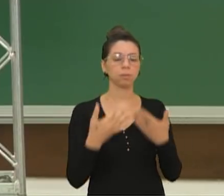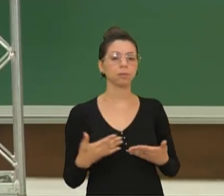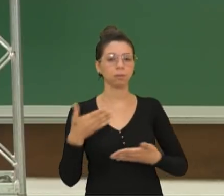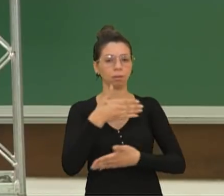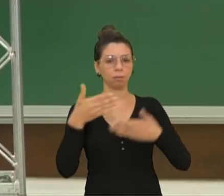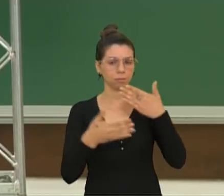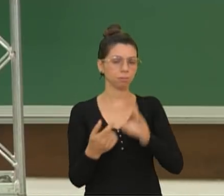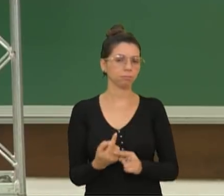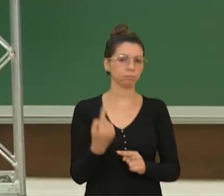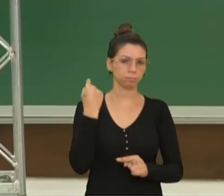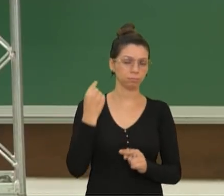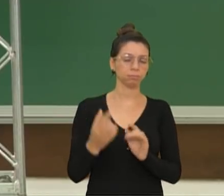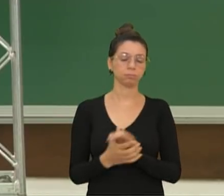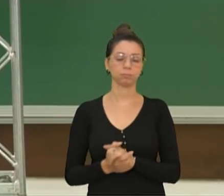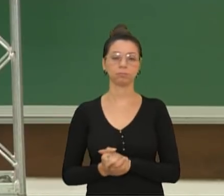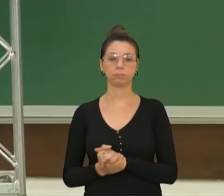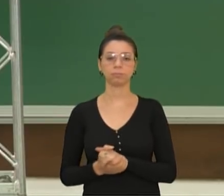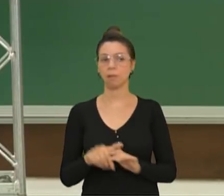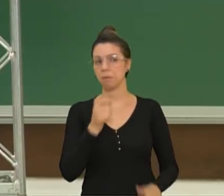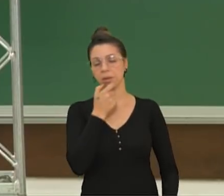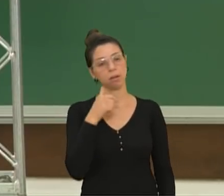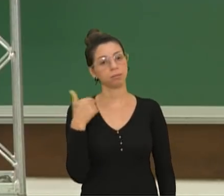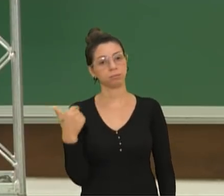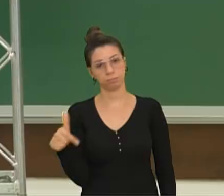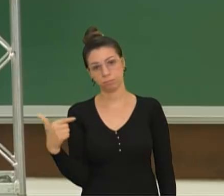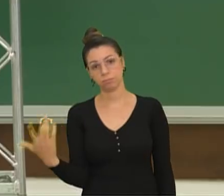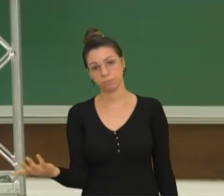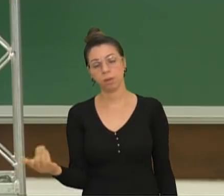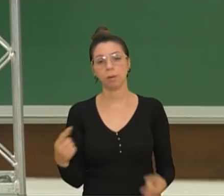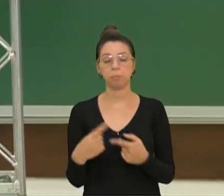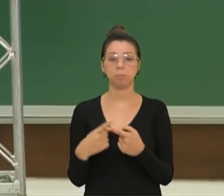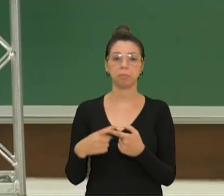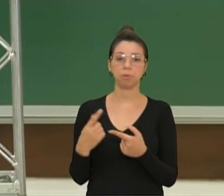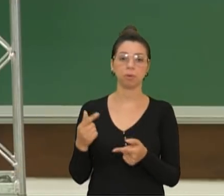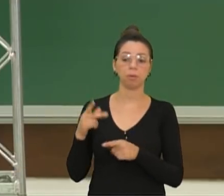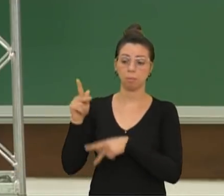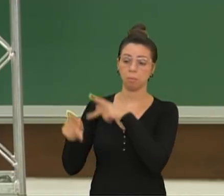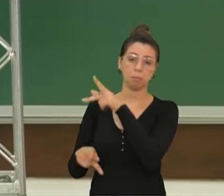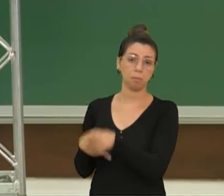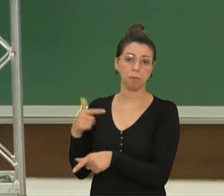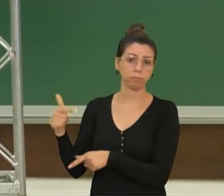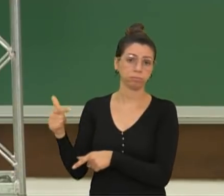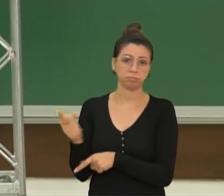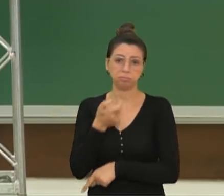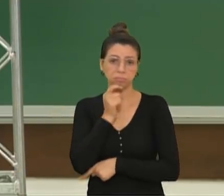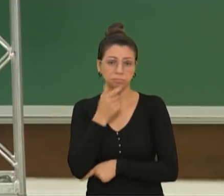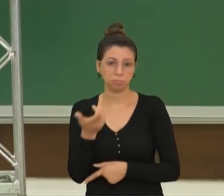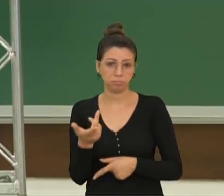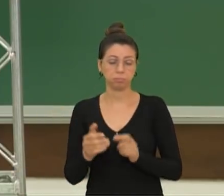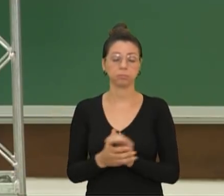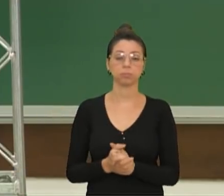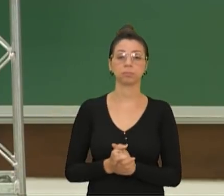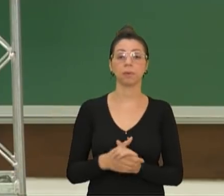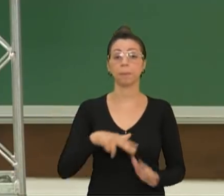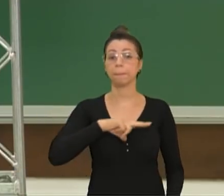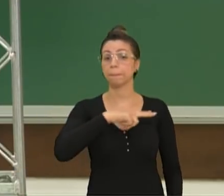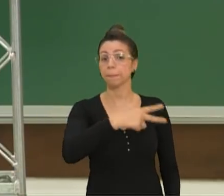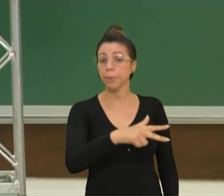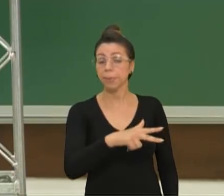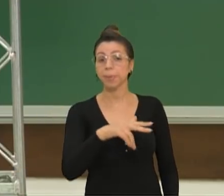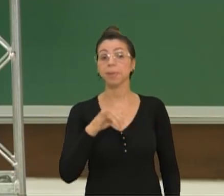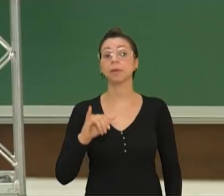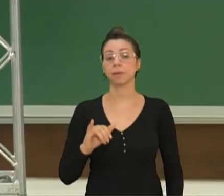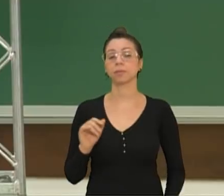da aula, tá? Então, inglesa não seria, porque não é pertencente ao povo inglês. Português, mesmo que